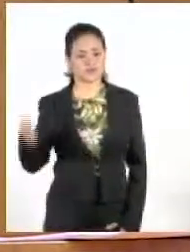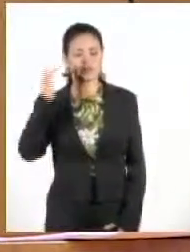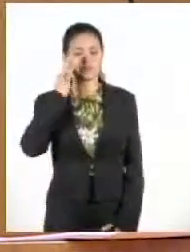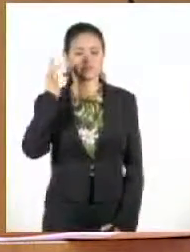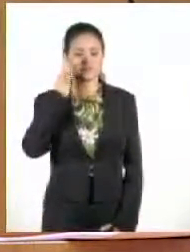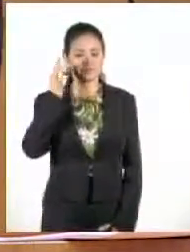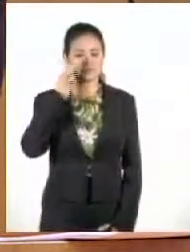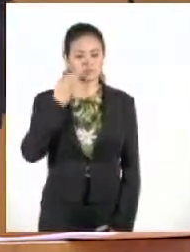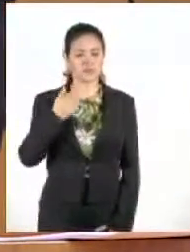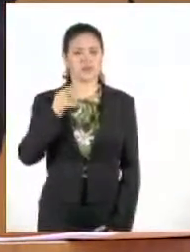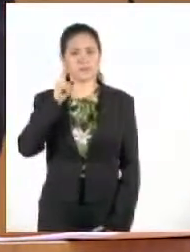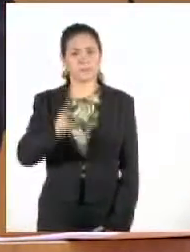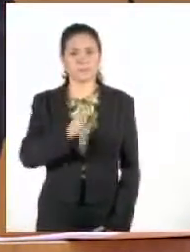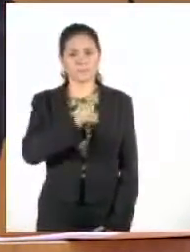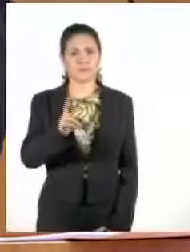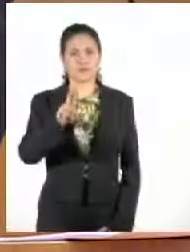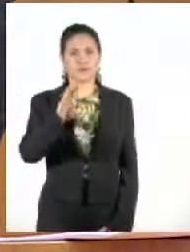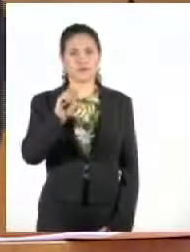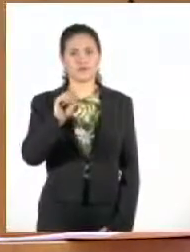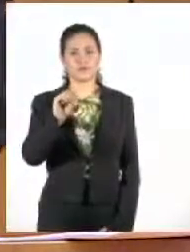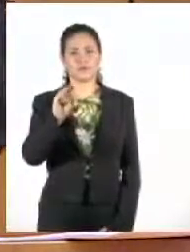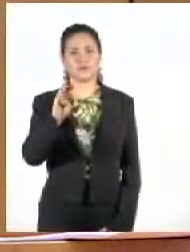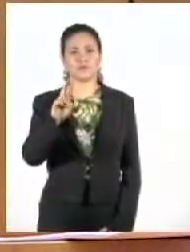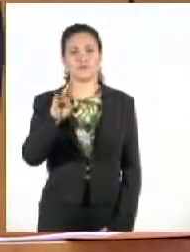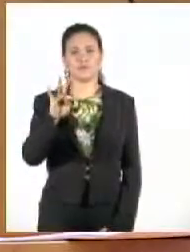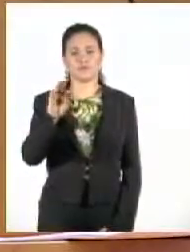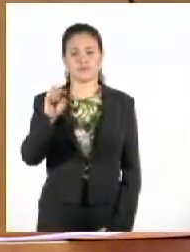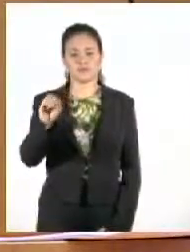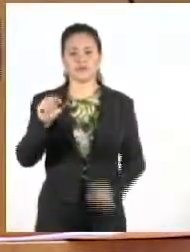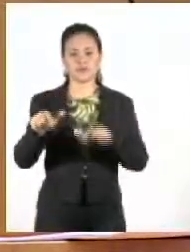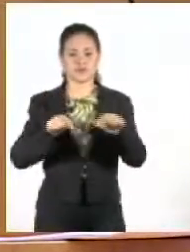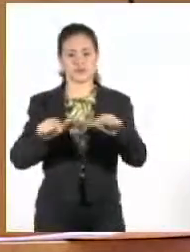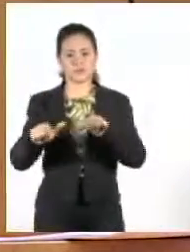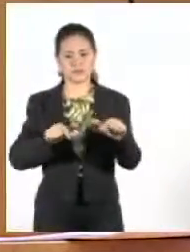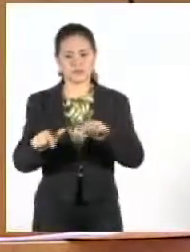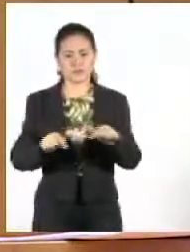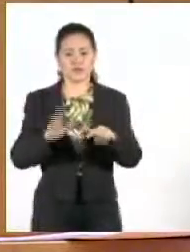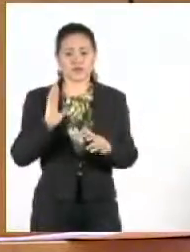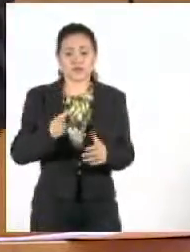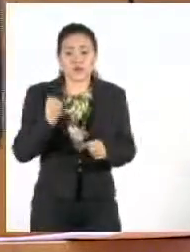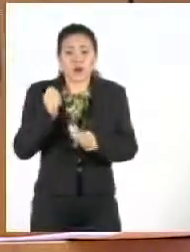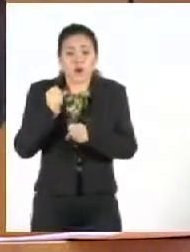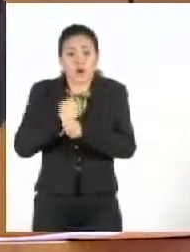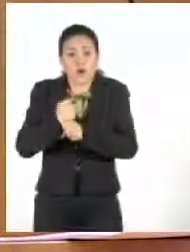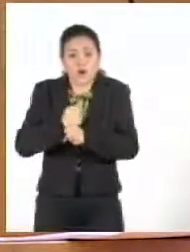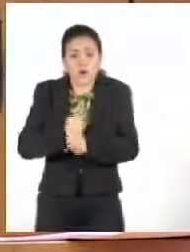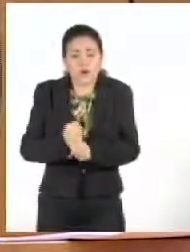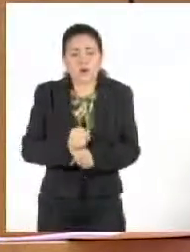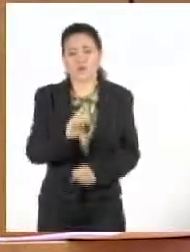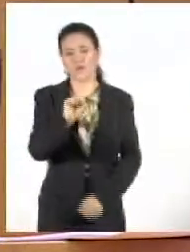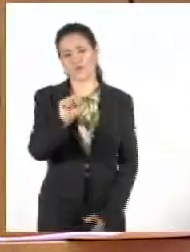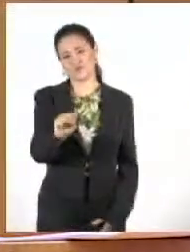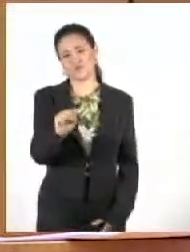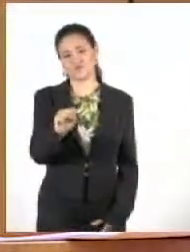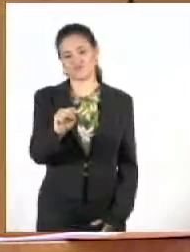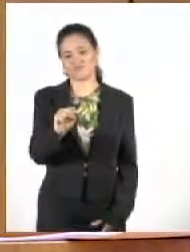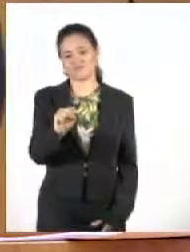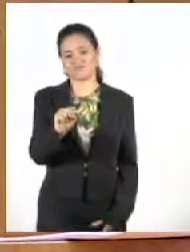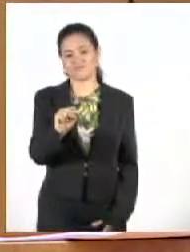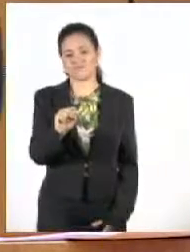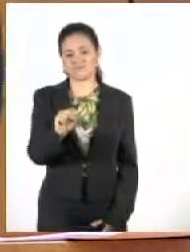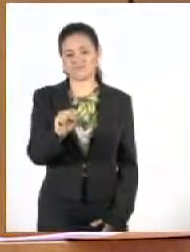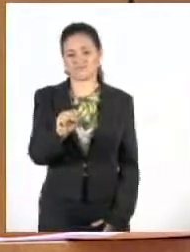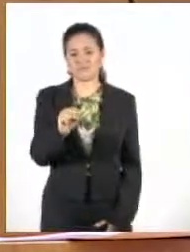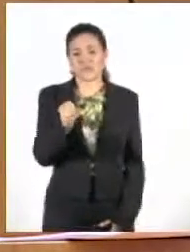o padre Roberto trabalha há 8 anos em Pedrinhas.